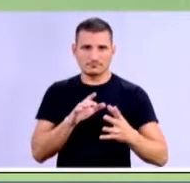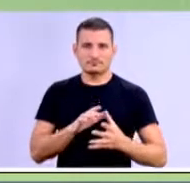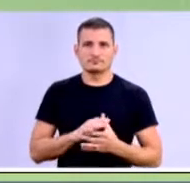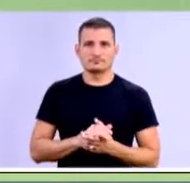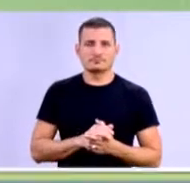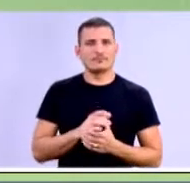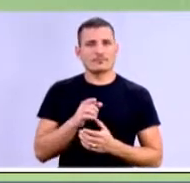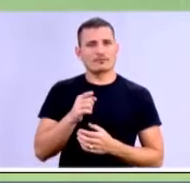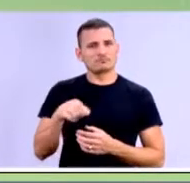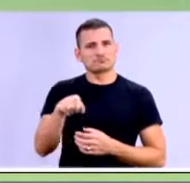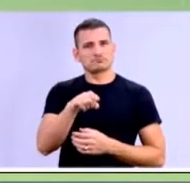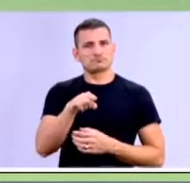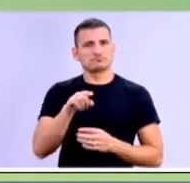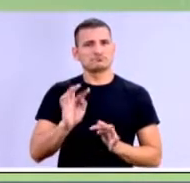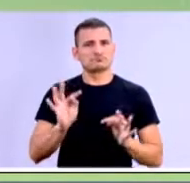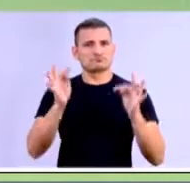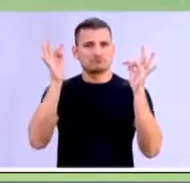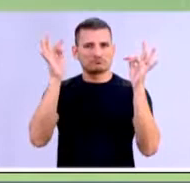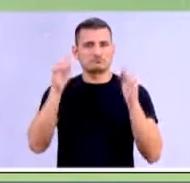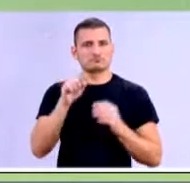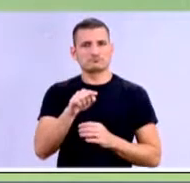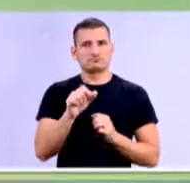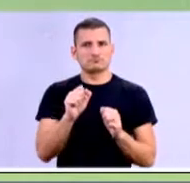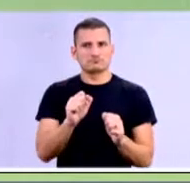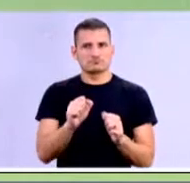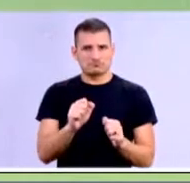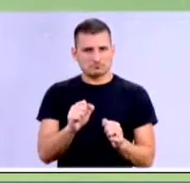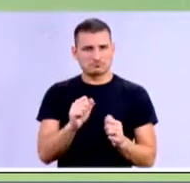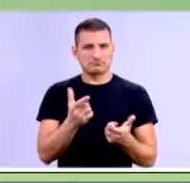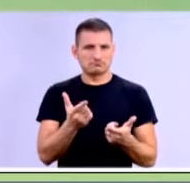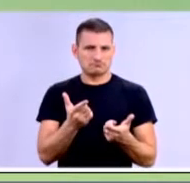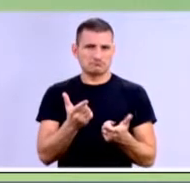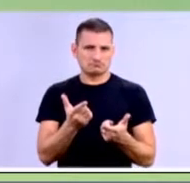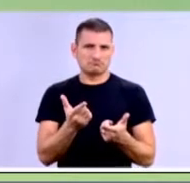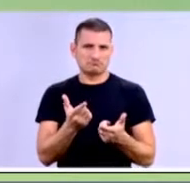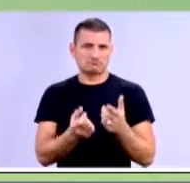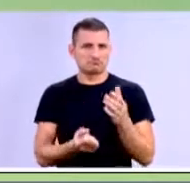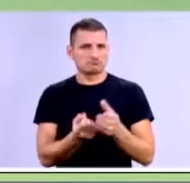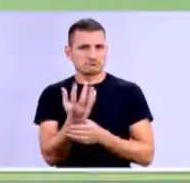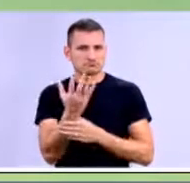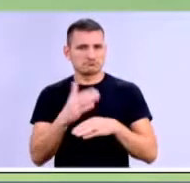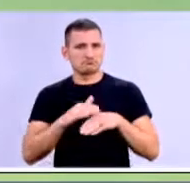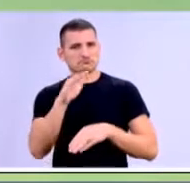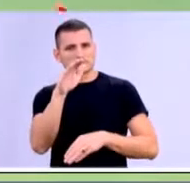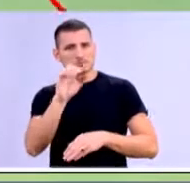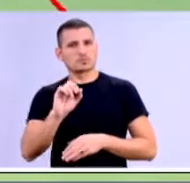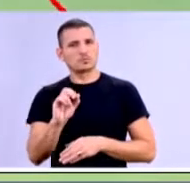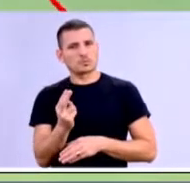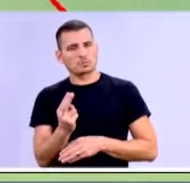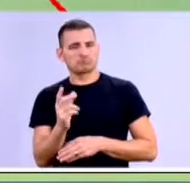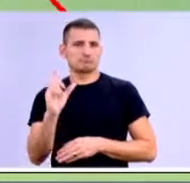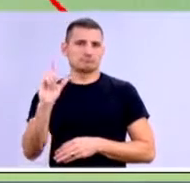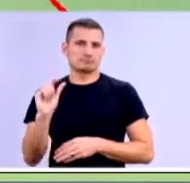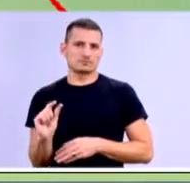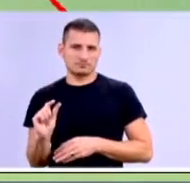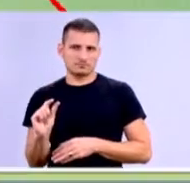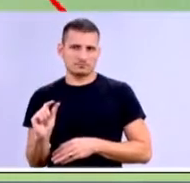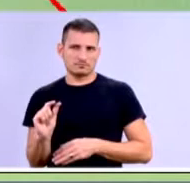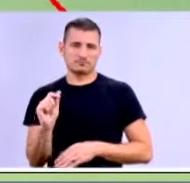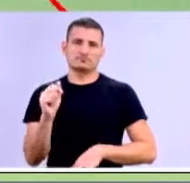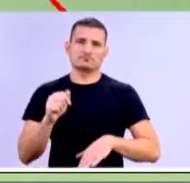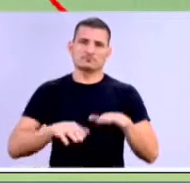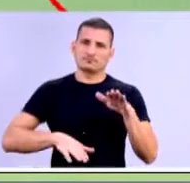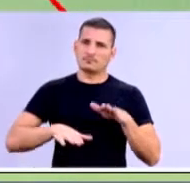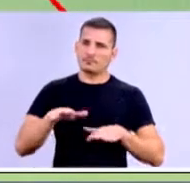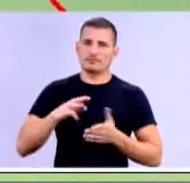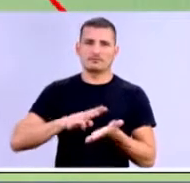essas tecnologias podem aparecer mais ou menos, dependendo